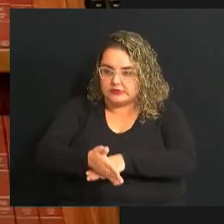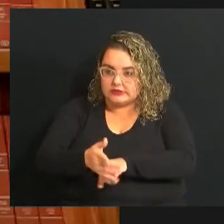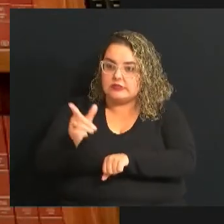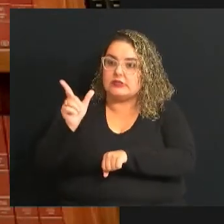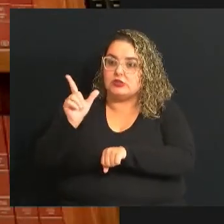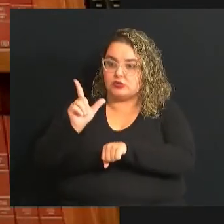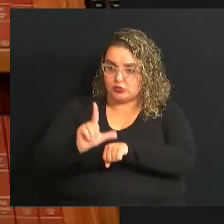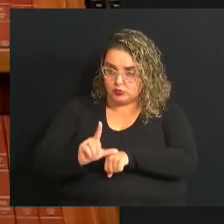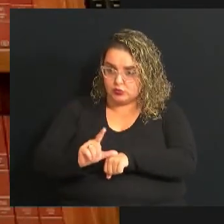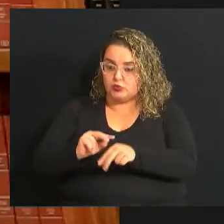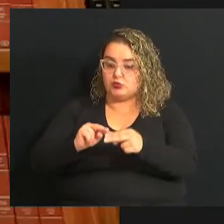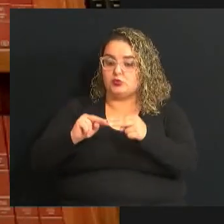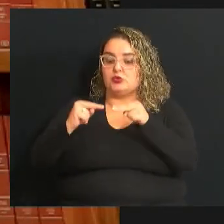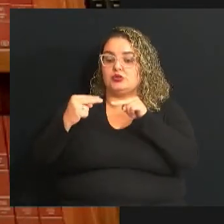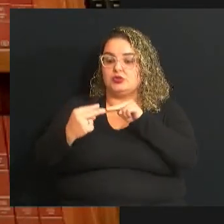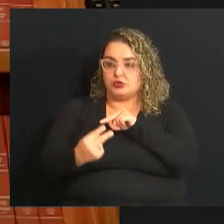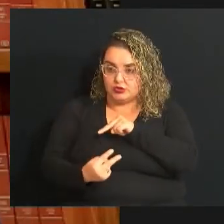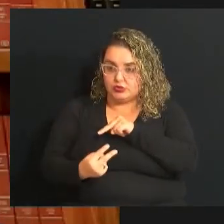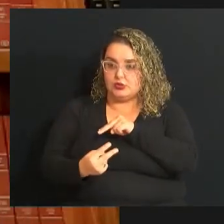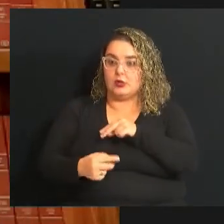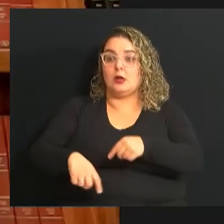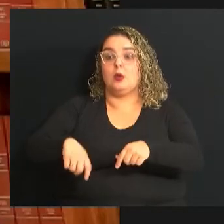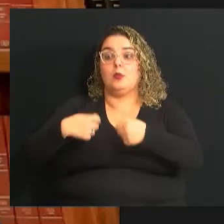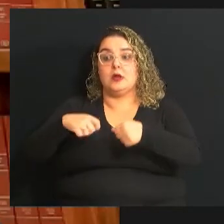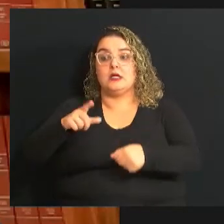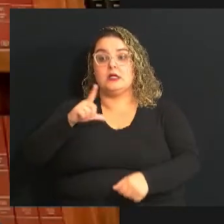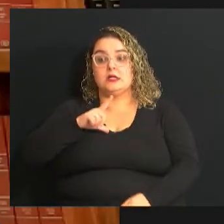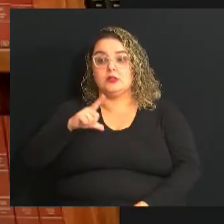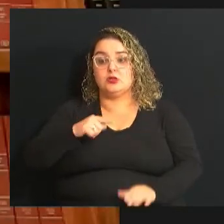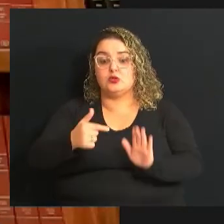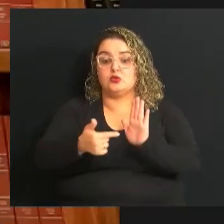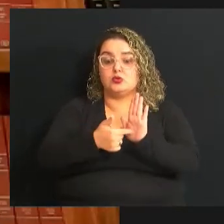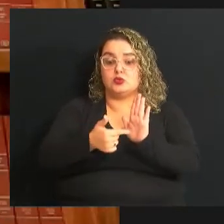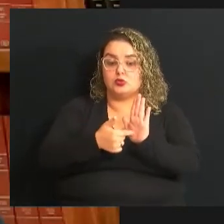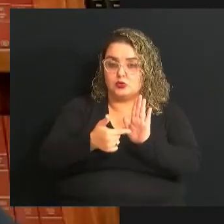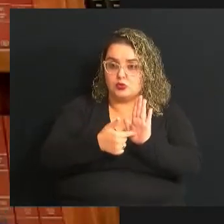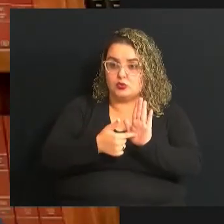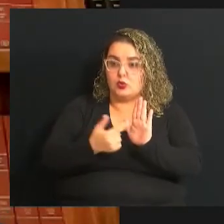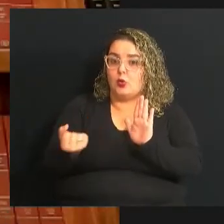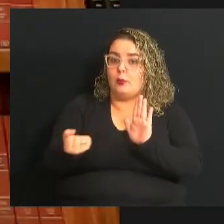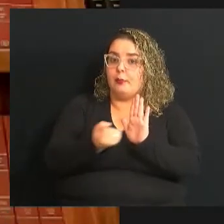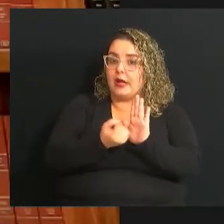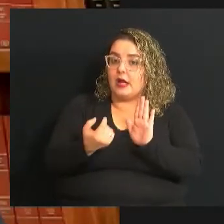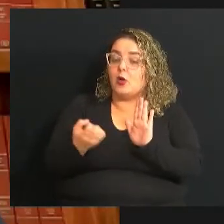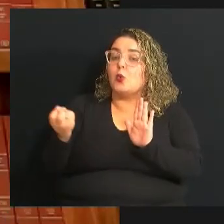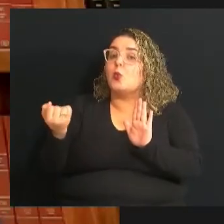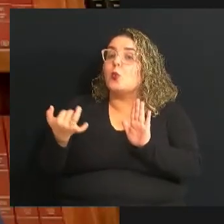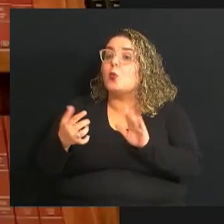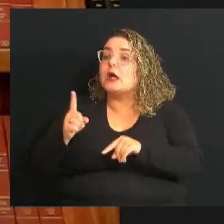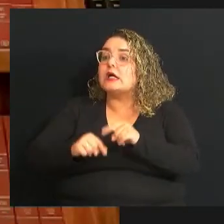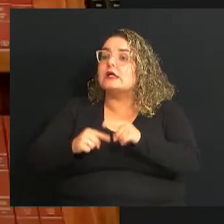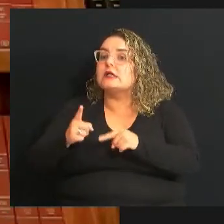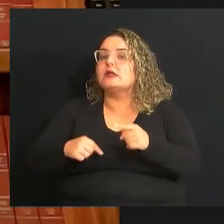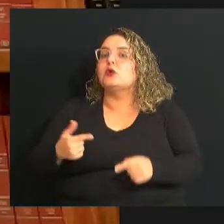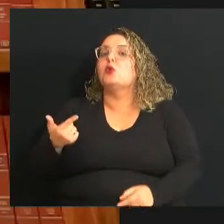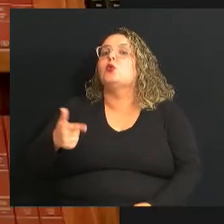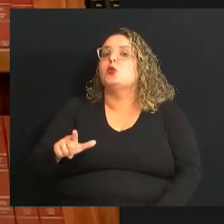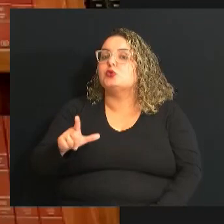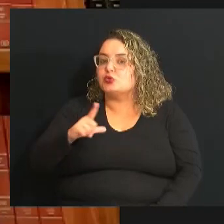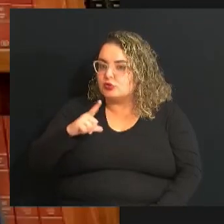registrados aqui na nossa cidade 434 casos de Covid-19. De 6 a 12 de novembro, olha só